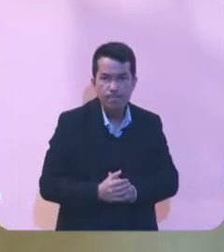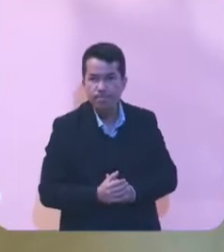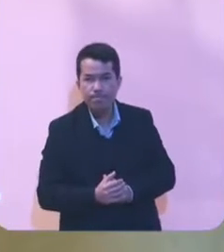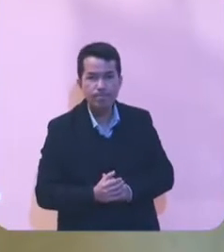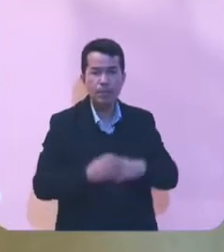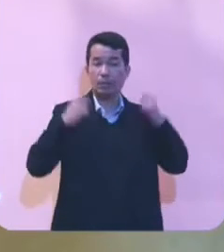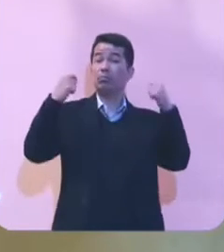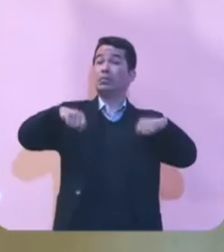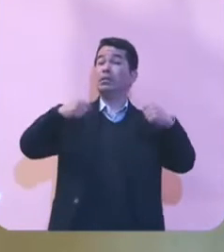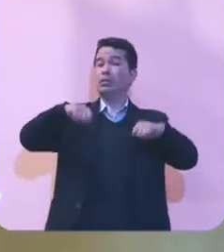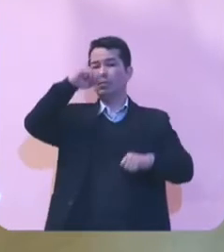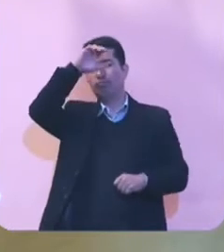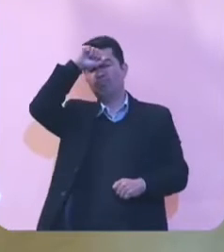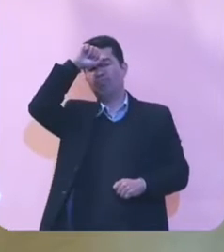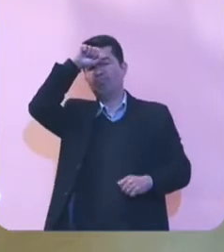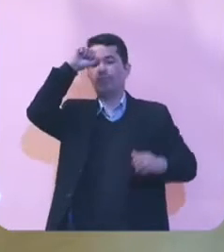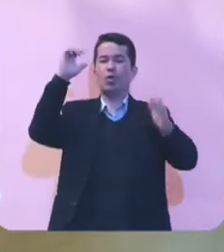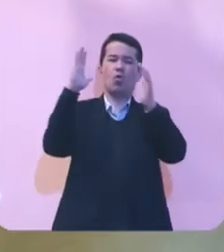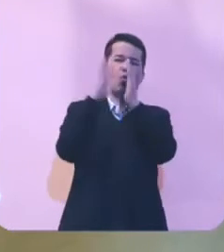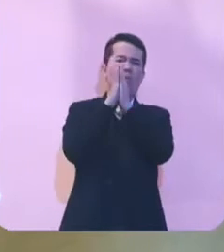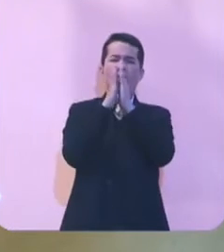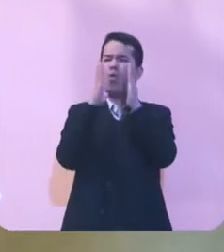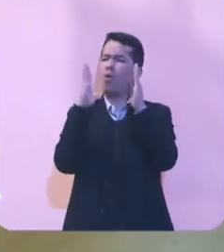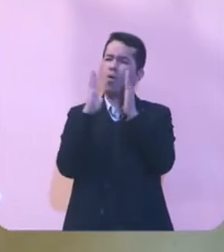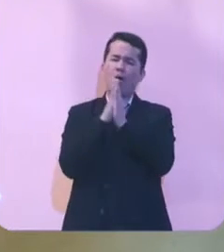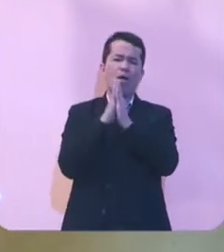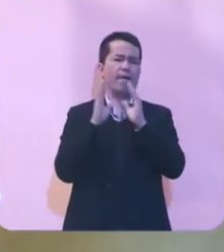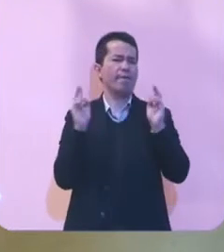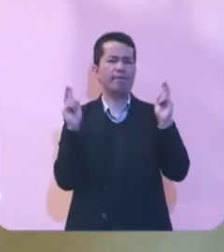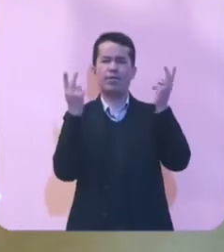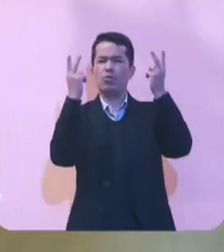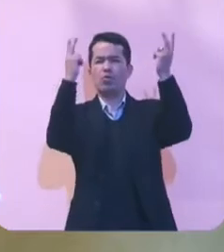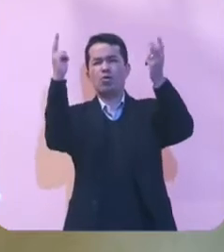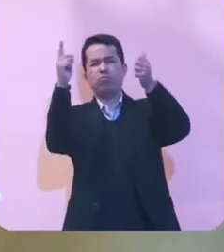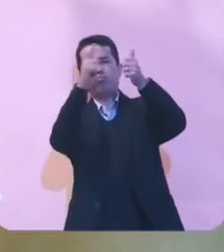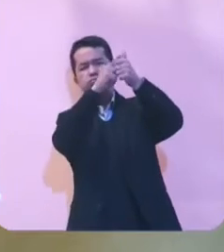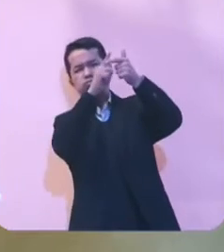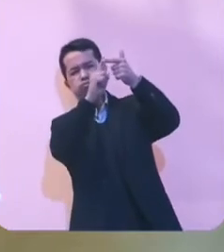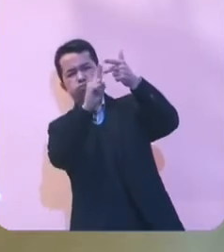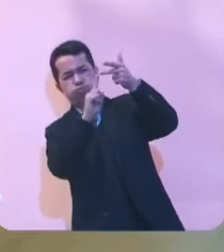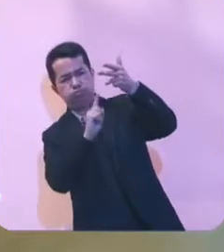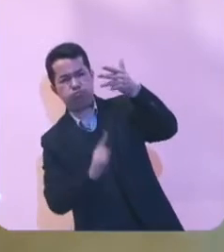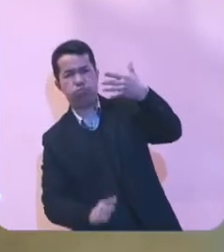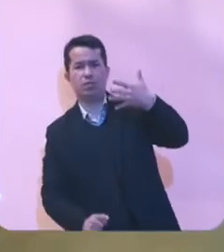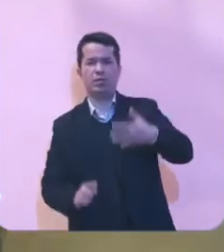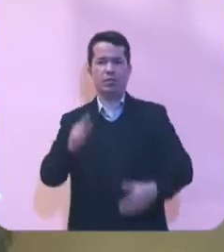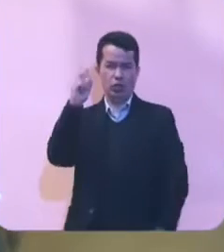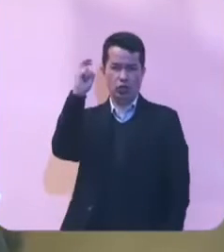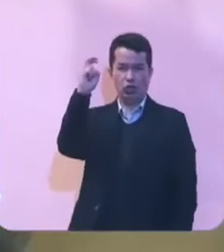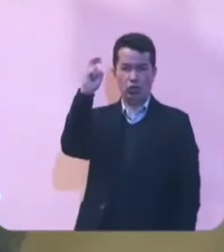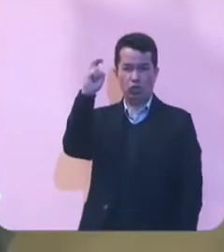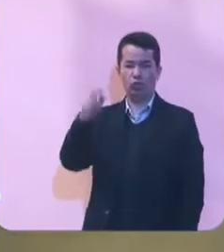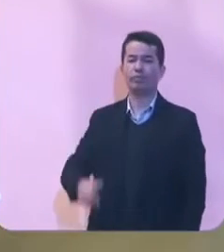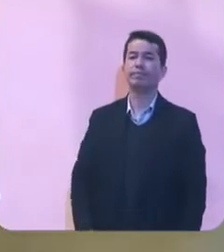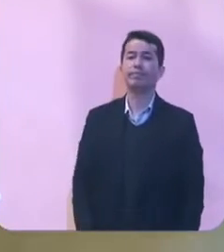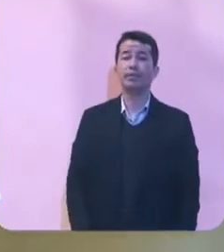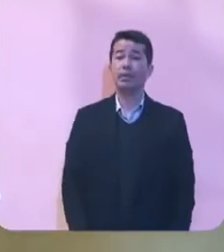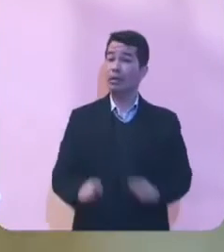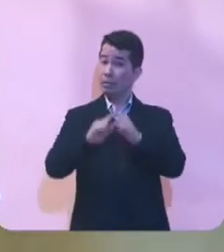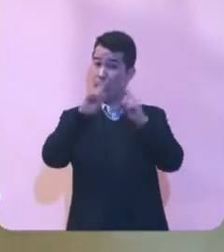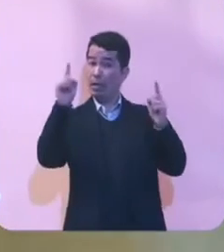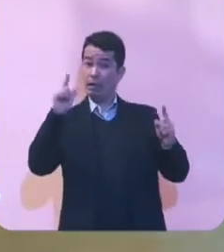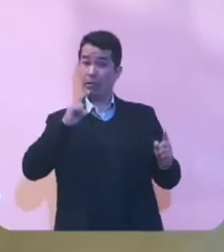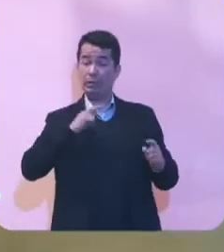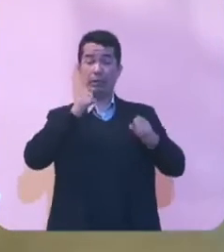orar a oração da vitória, que envolve todas essas coisas na nossa vida. Mas esse salmo tem uma segunda parte.